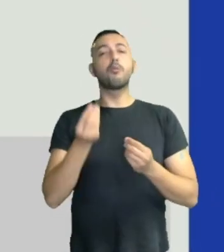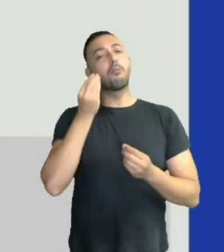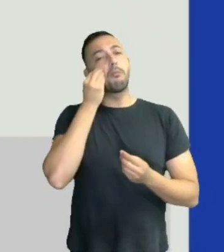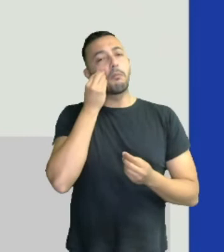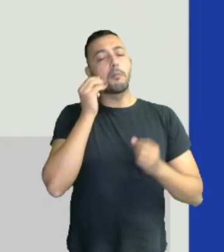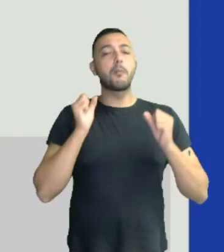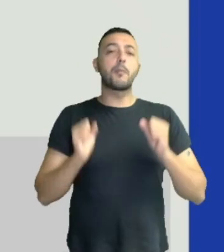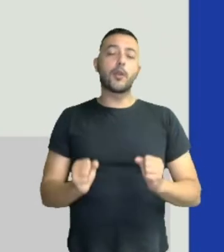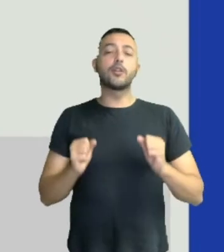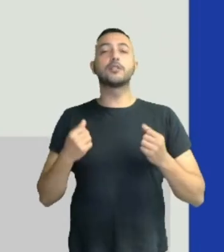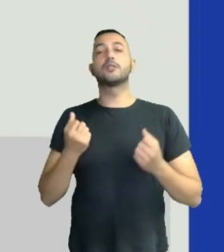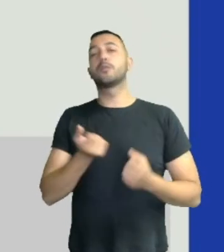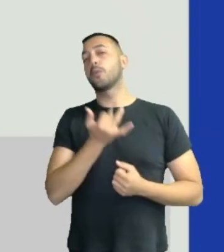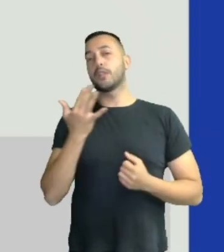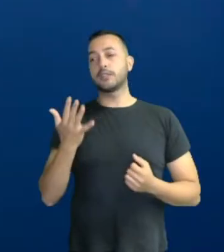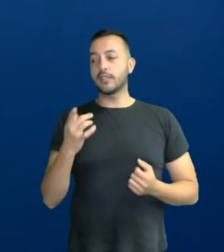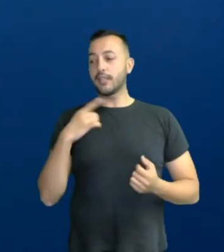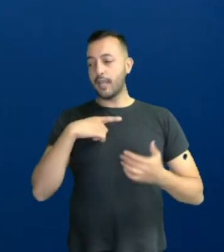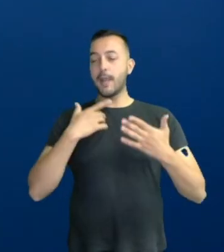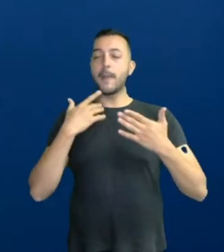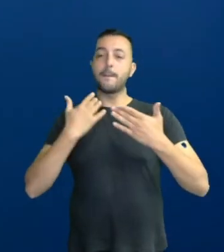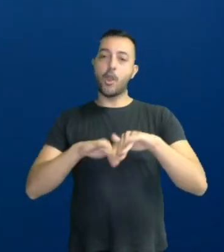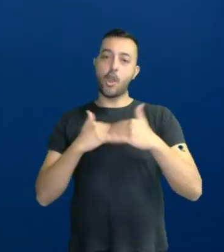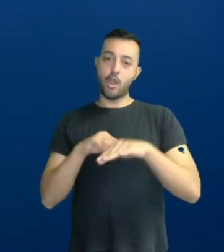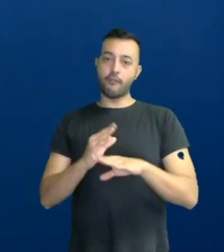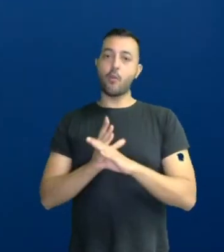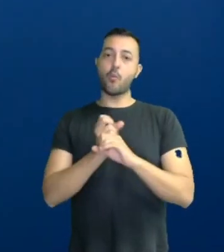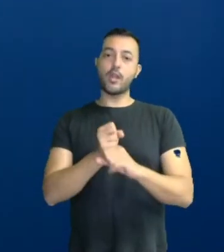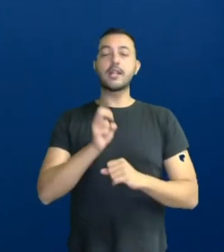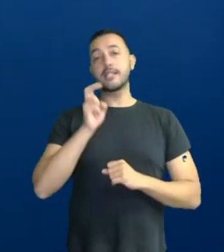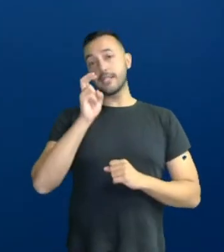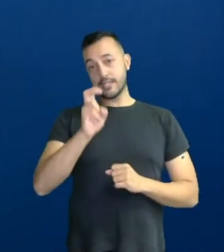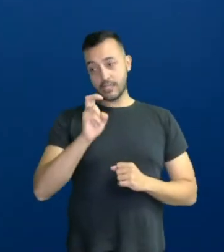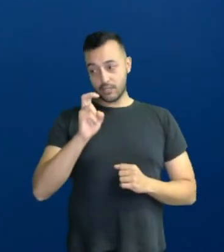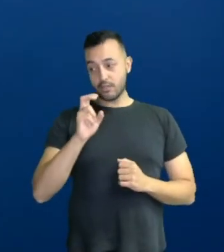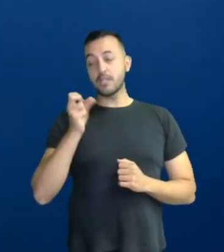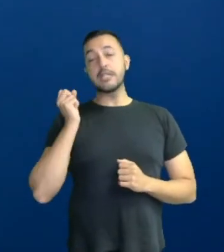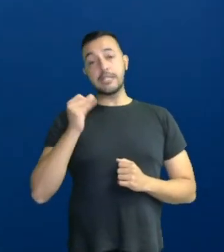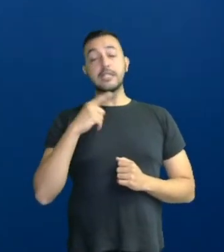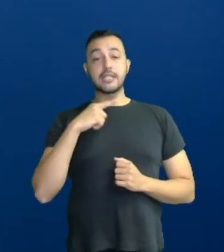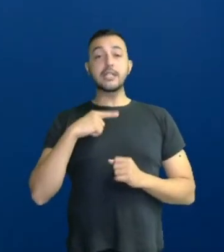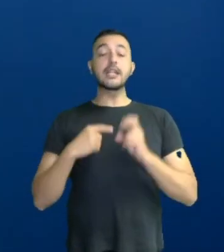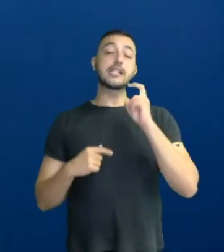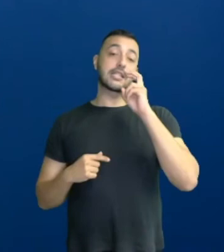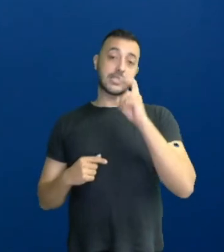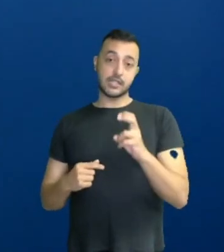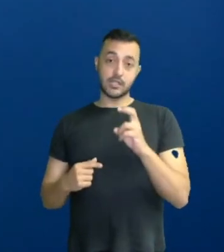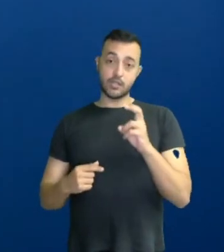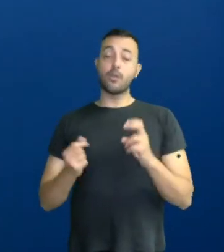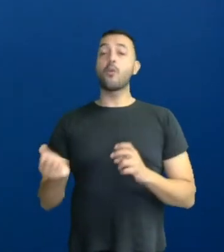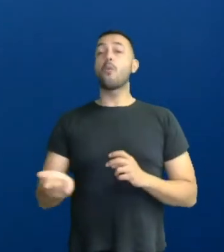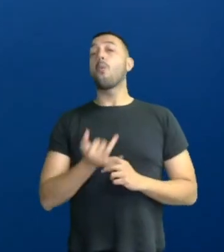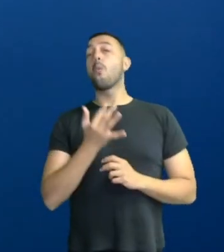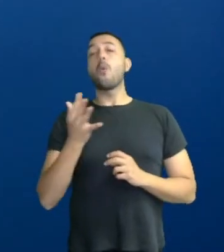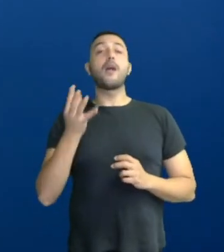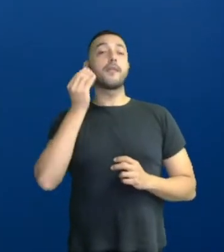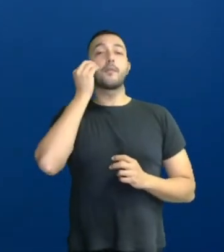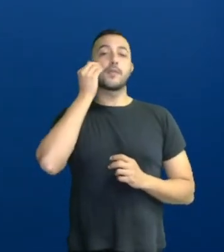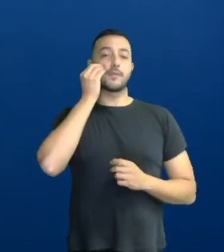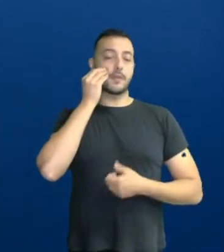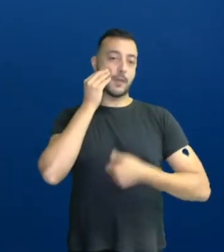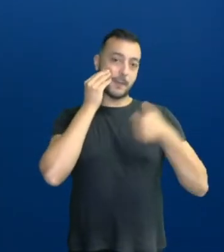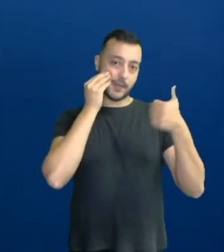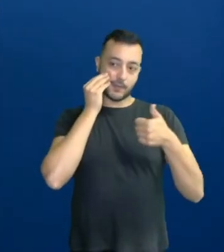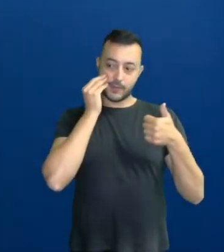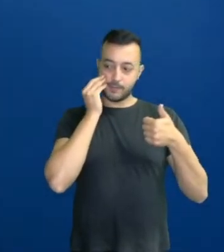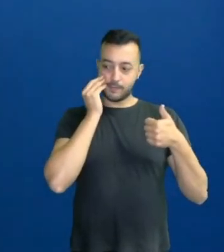tem? Lembrando que a prova tem 5 questões, tá certo? Então, se ele tem 5 questões, então, ele tem quantas possibilidades no primeiro?